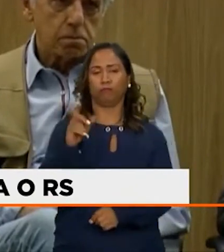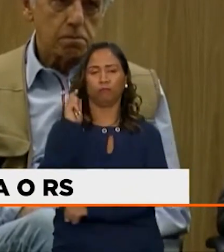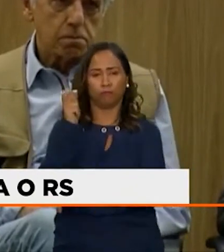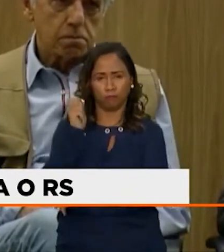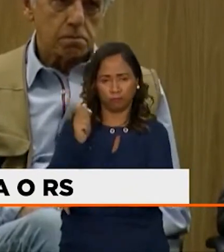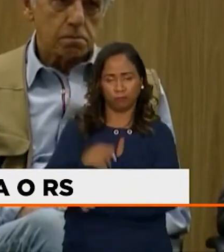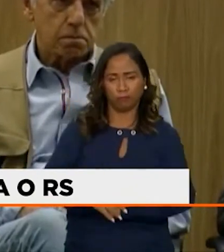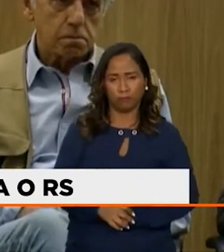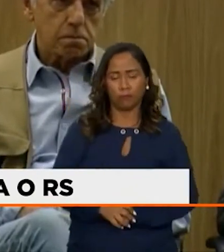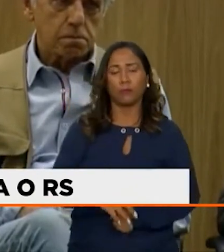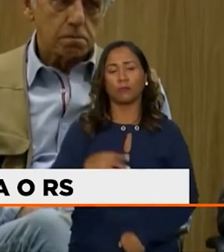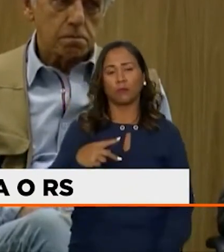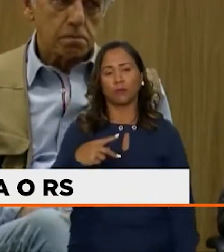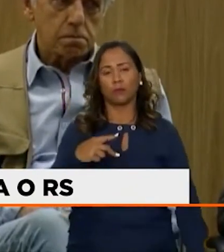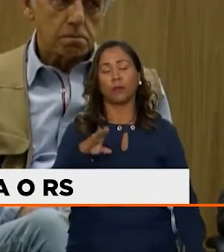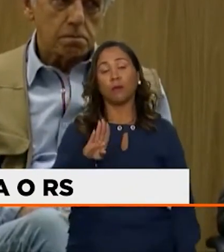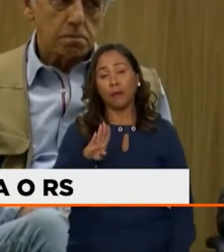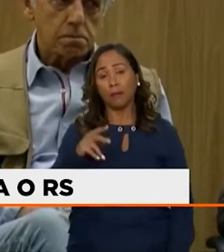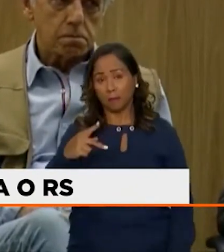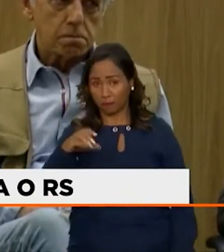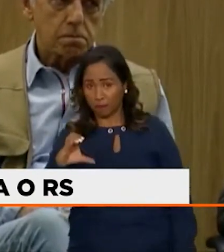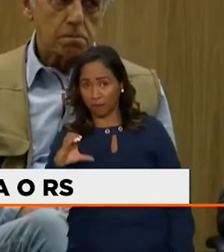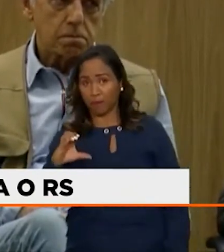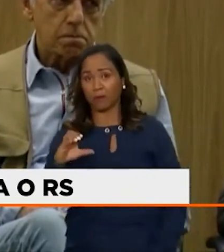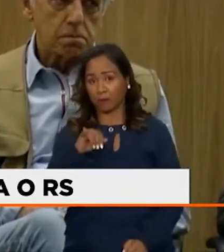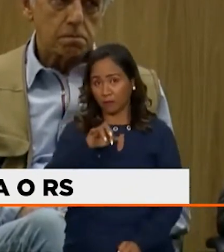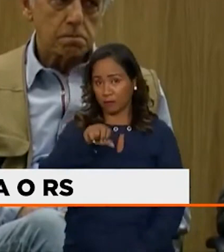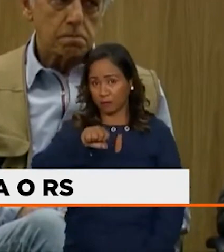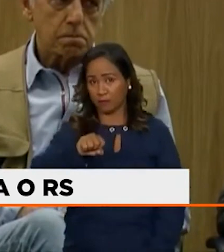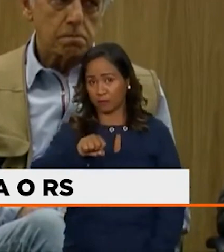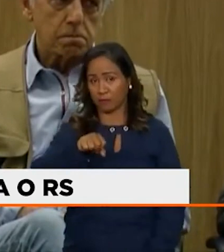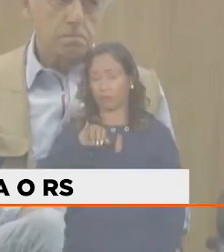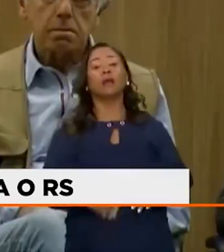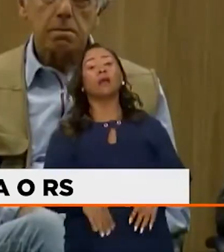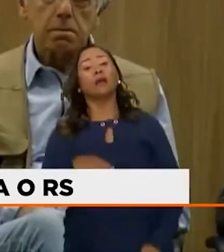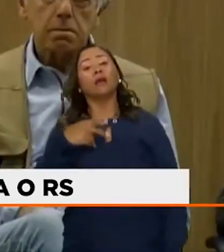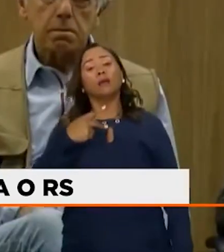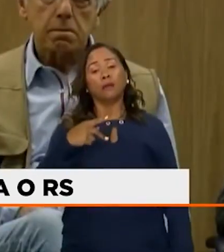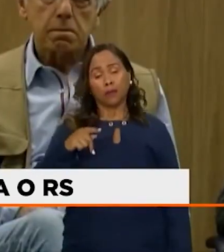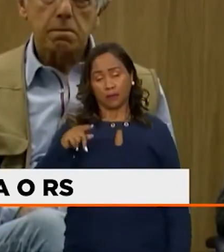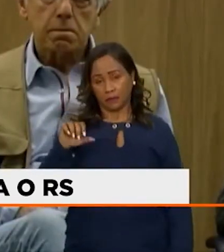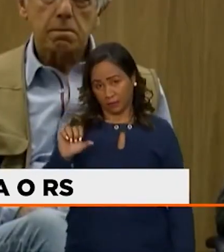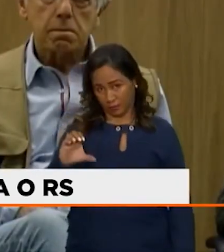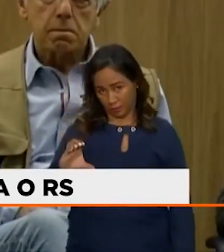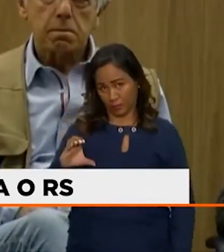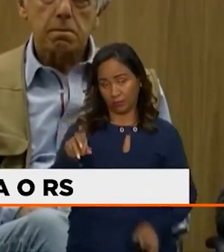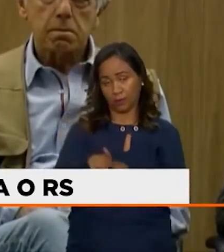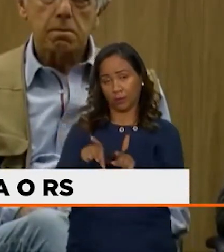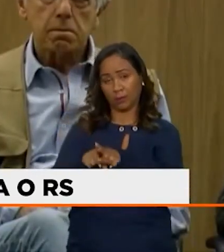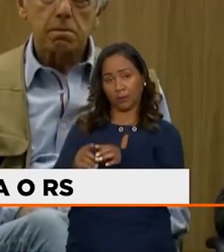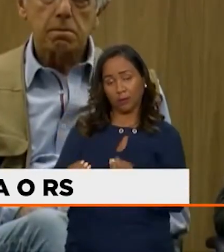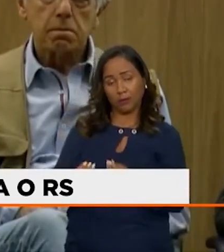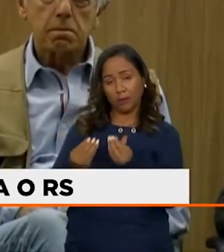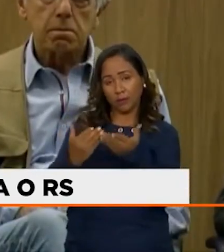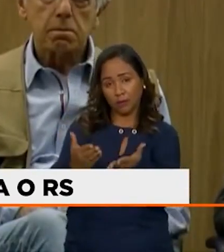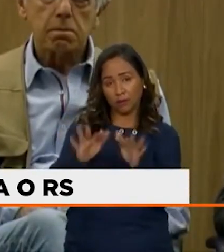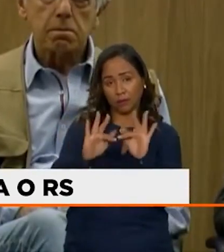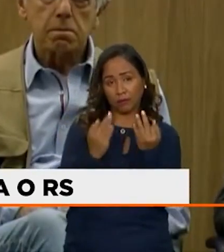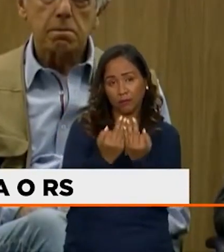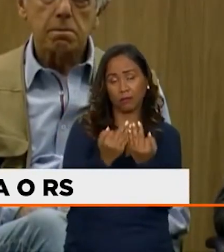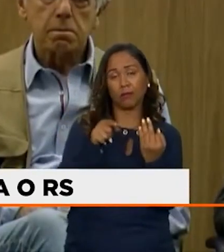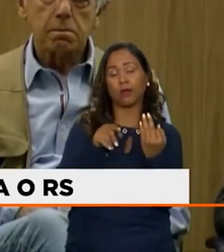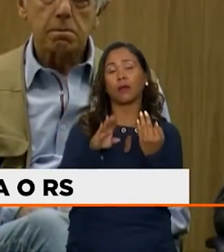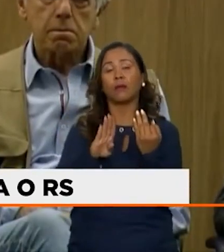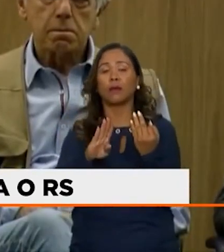PPC será antecipado para o dia 25. Será oferecido às famílias que têm